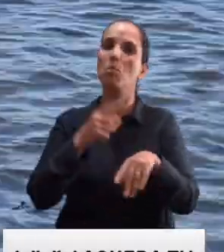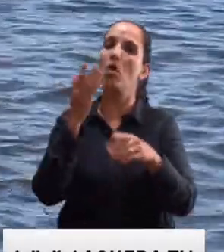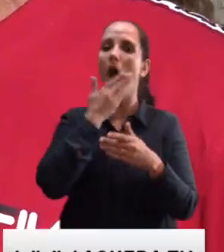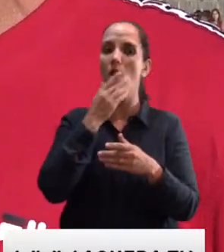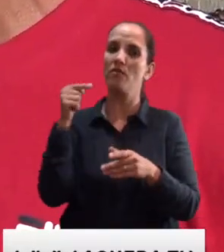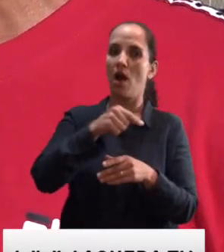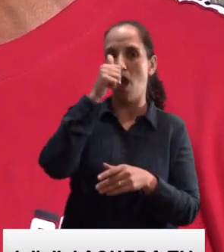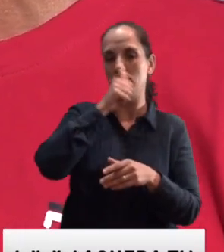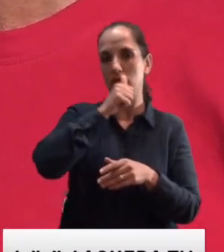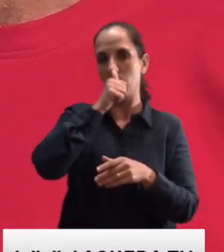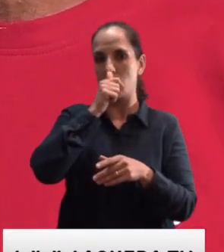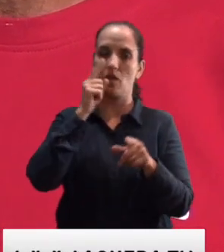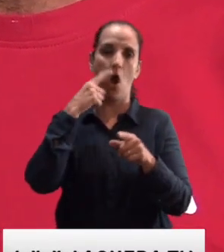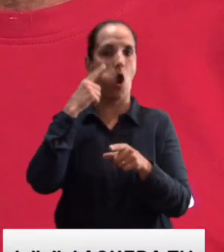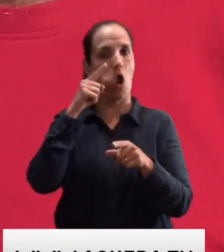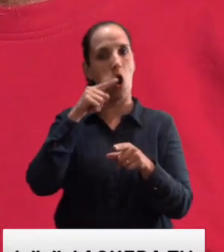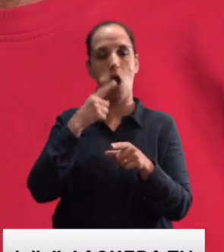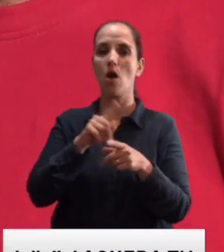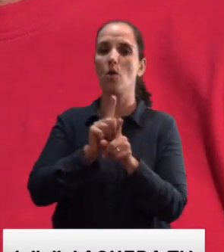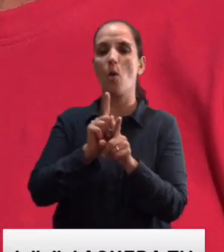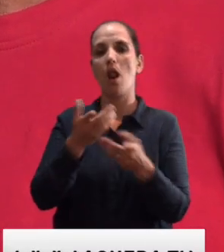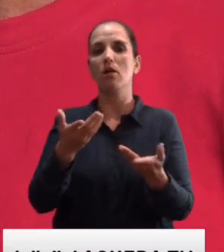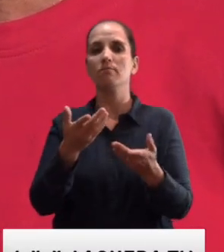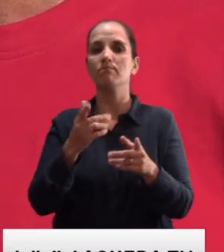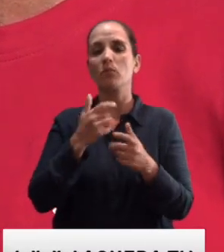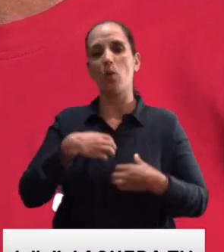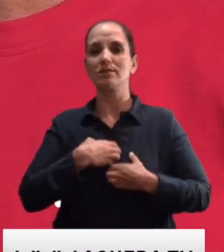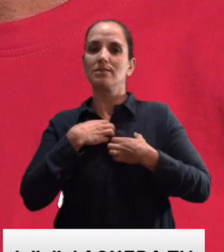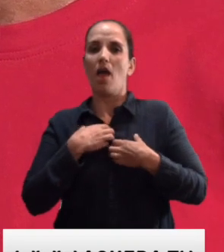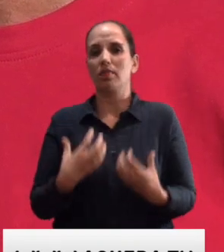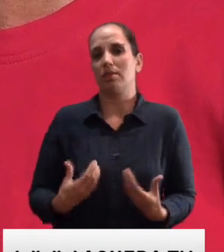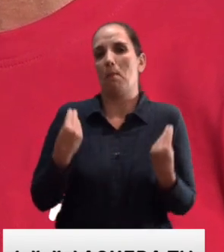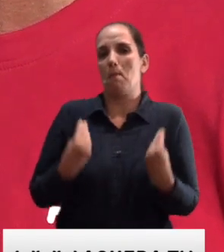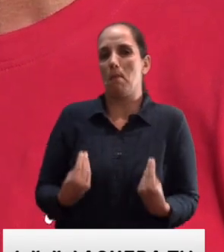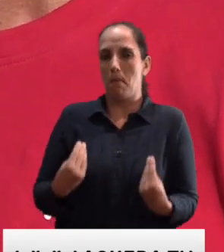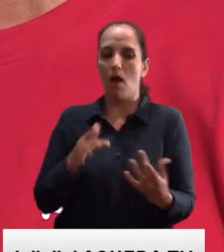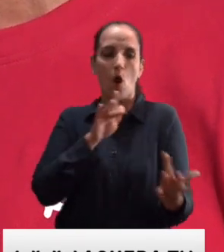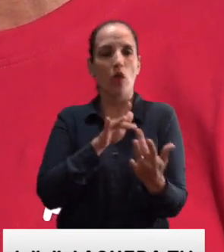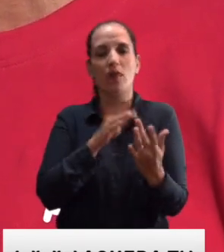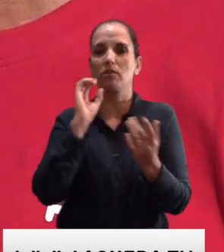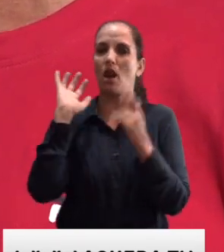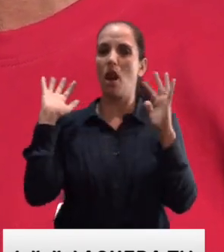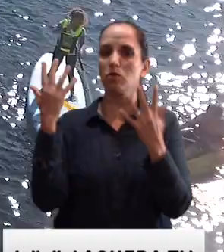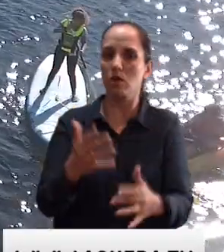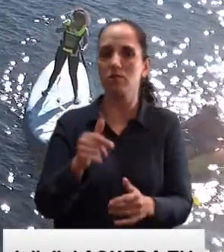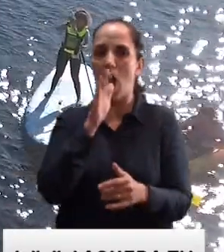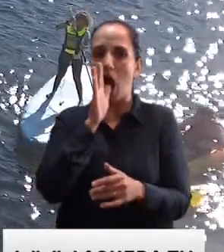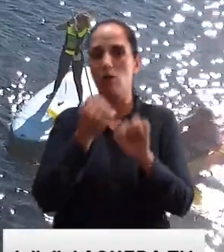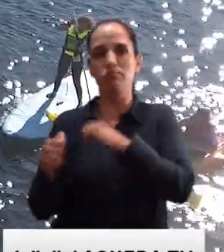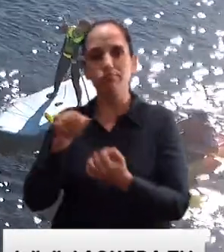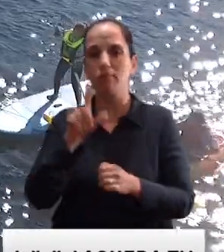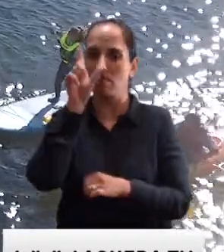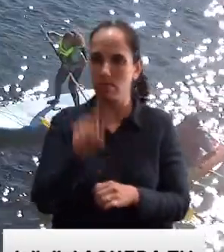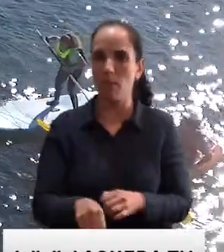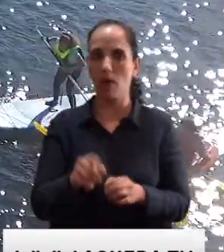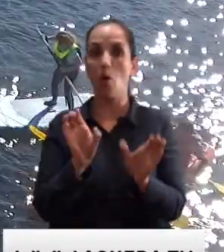período das aulas a esta atividade para também passarem e sentirem o prazer que é o contacto com a natureza e os desportos